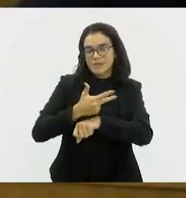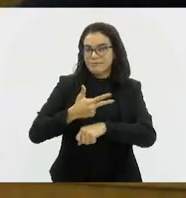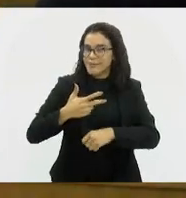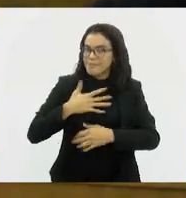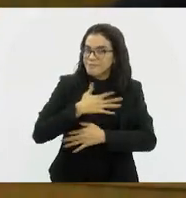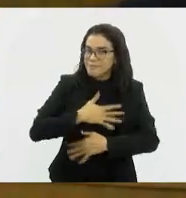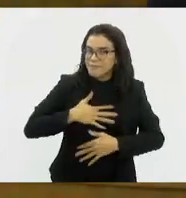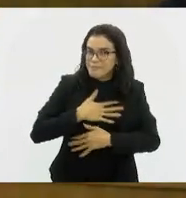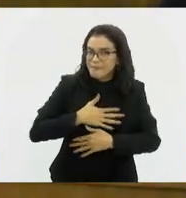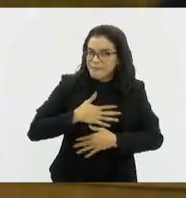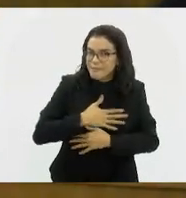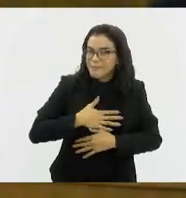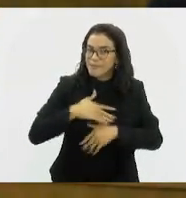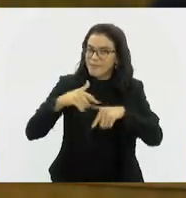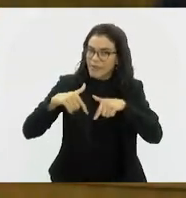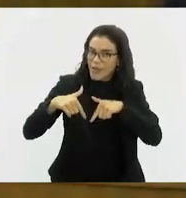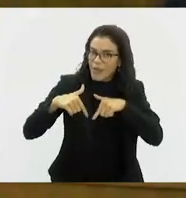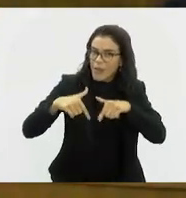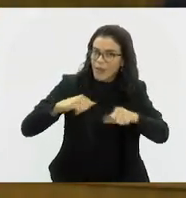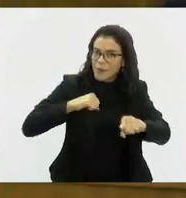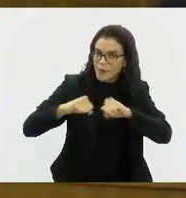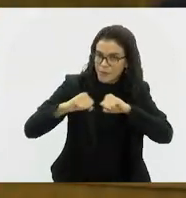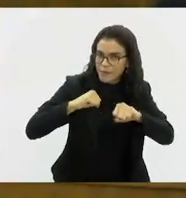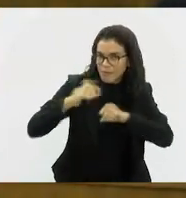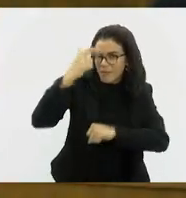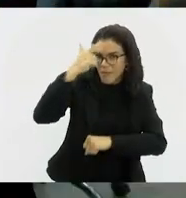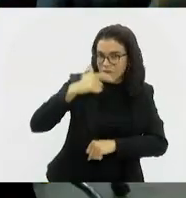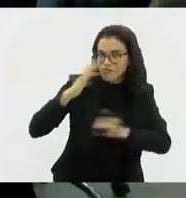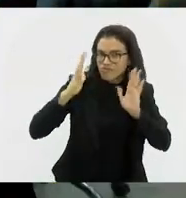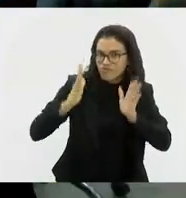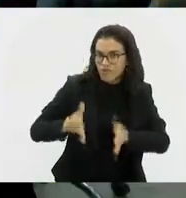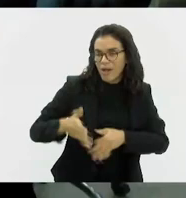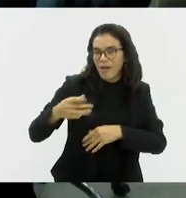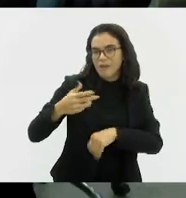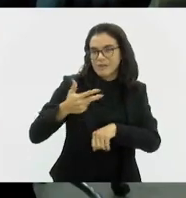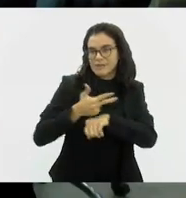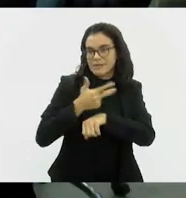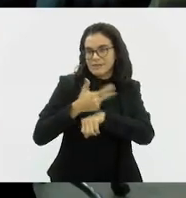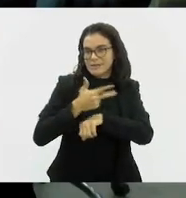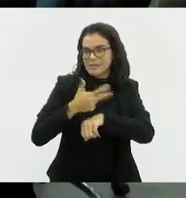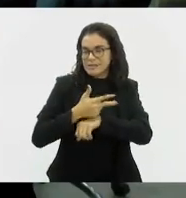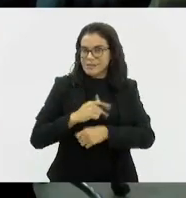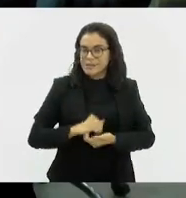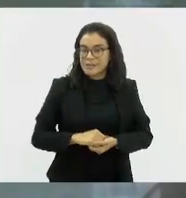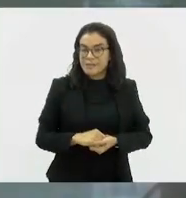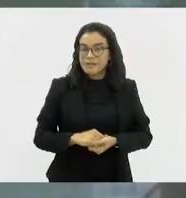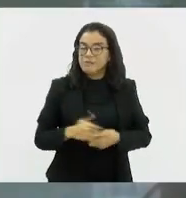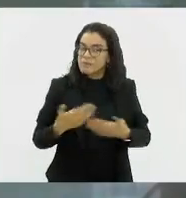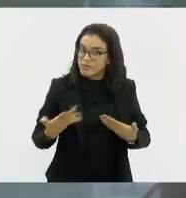prazer, atuante, mas eu sou terceira idade, né? Então,